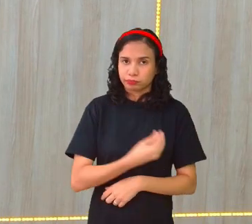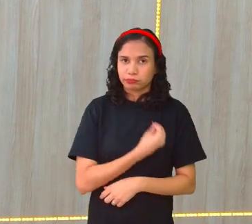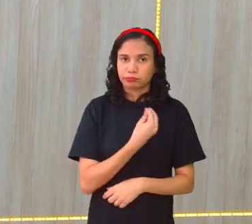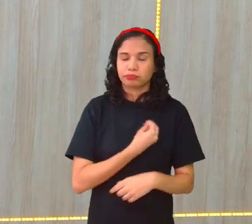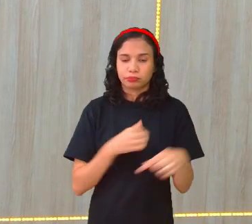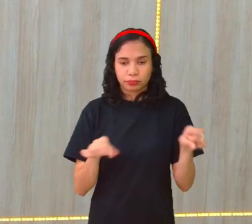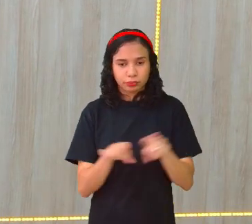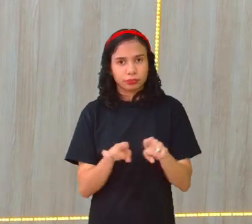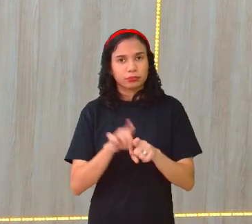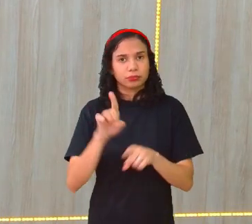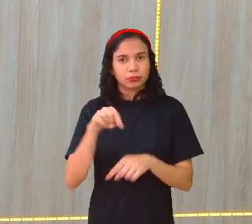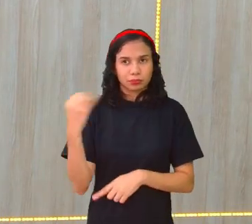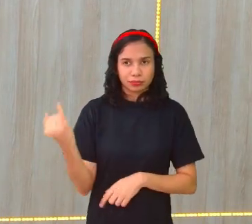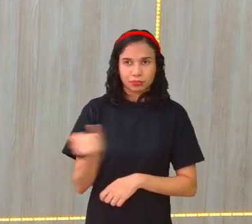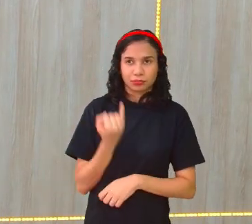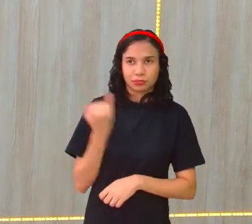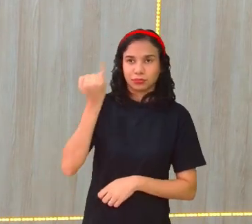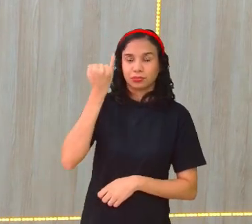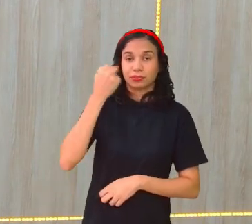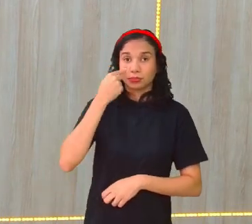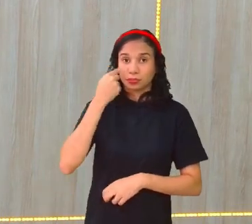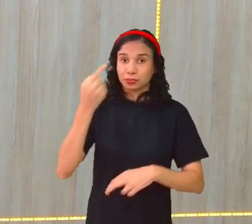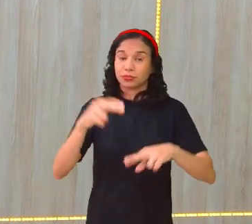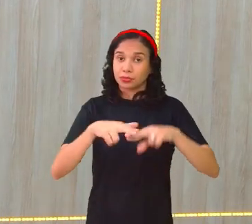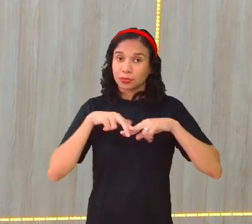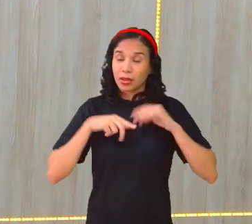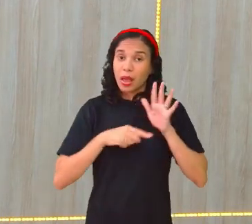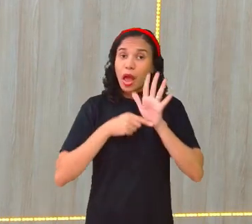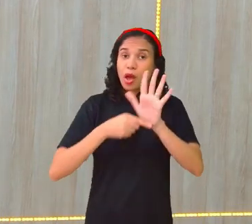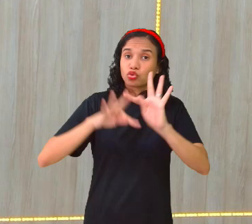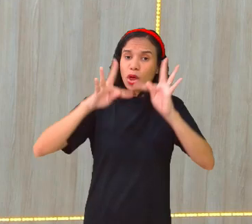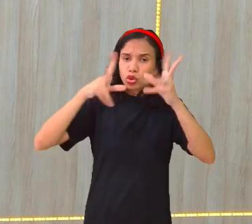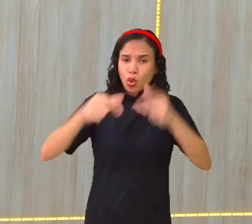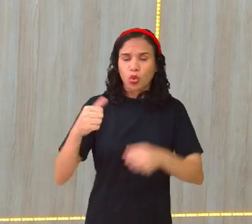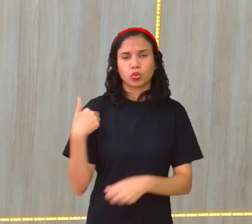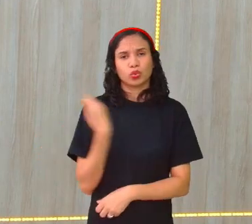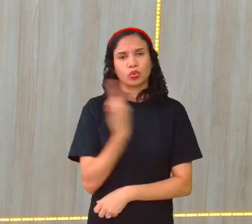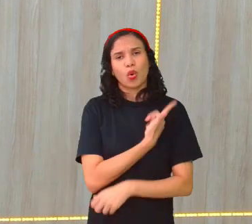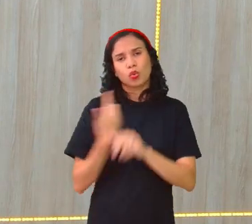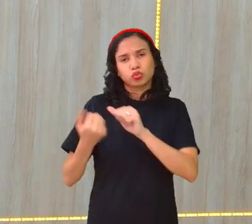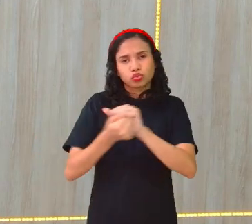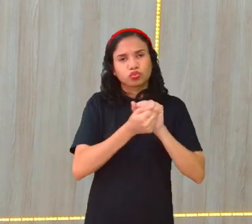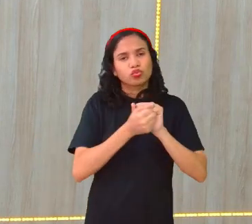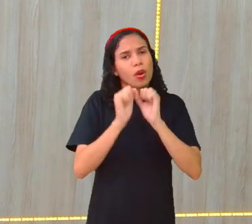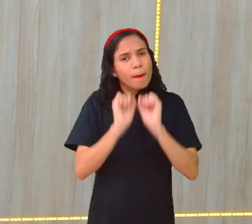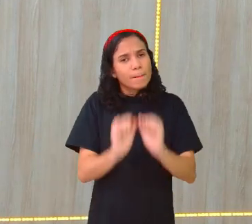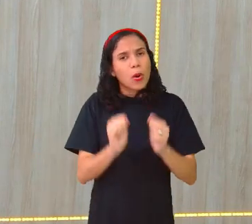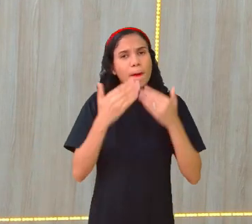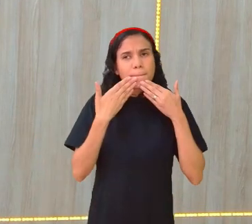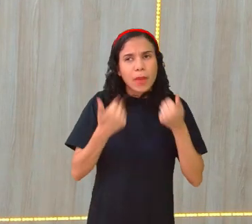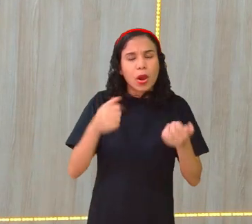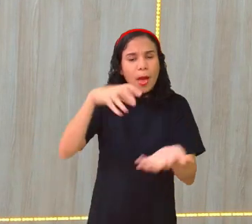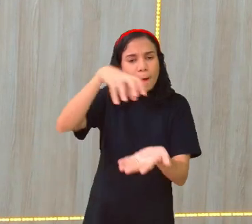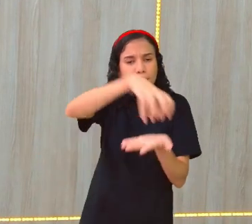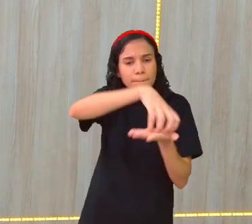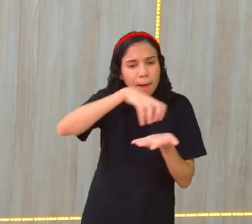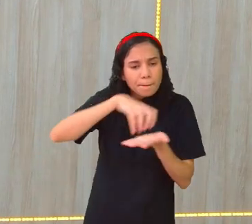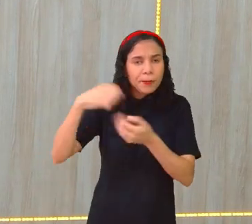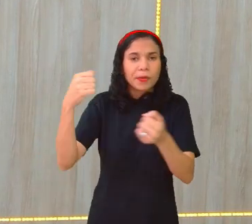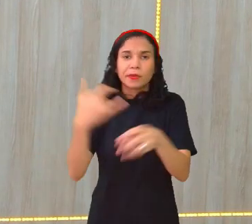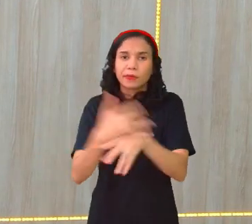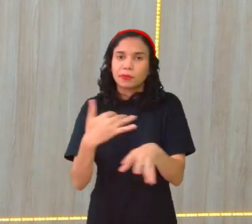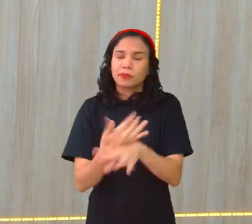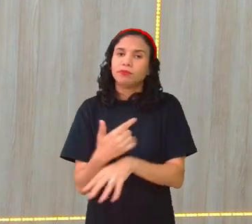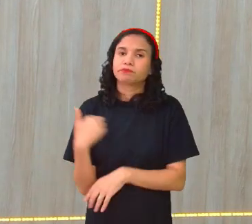também, que é muito importante. E aqui, com a ajuda de todos nós, podemos melhorar os nossos centros urbanos, desde que